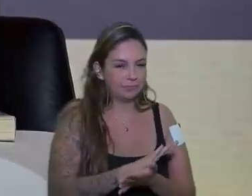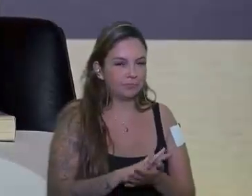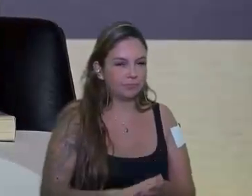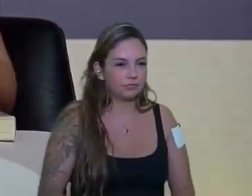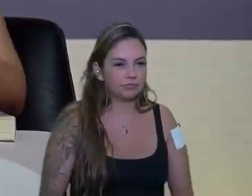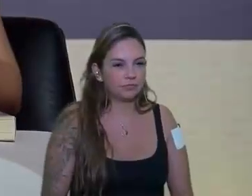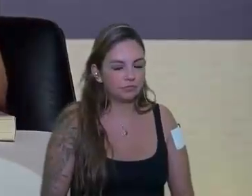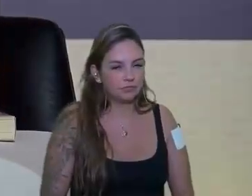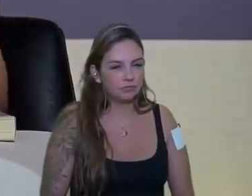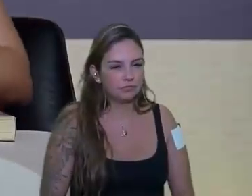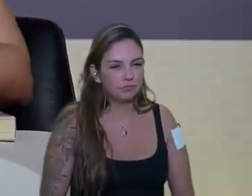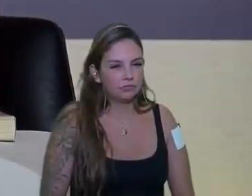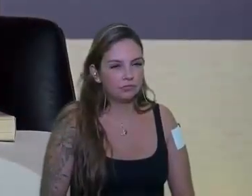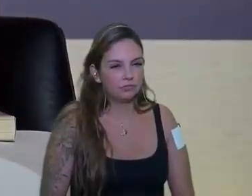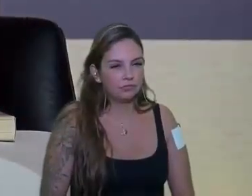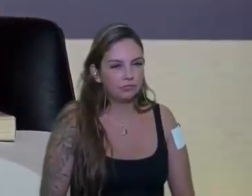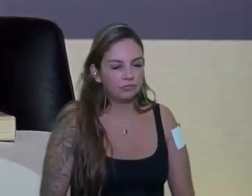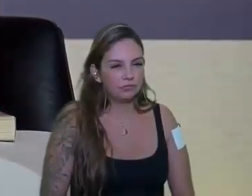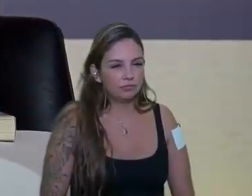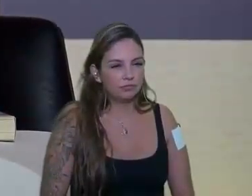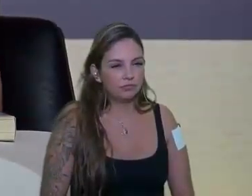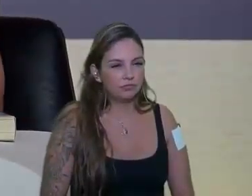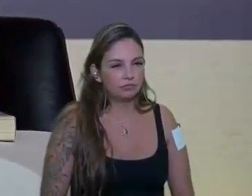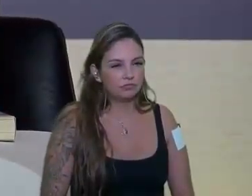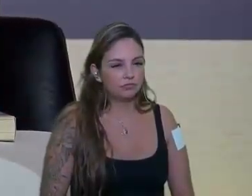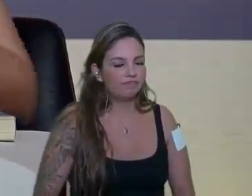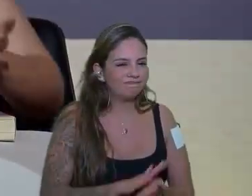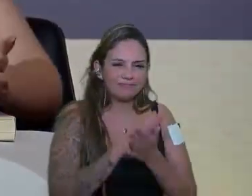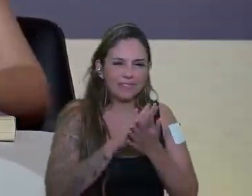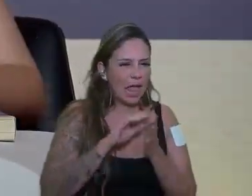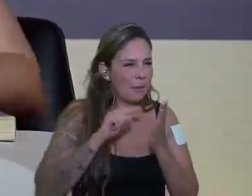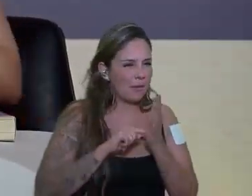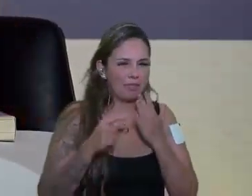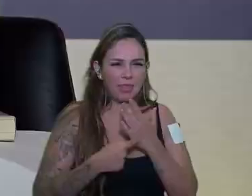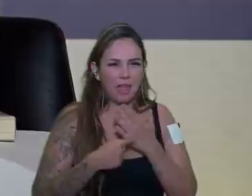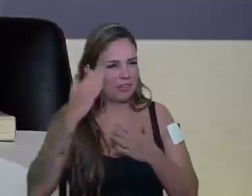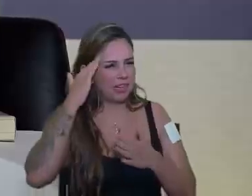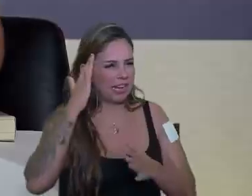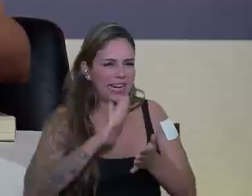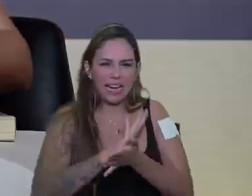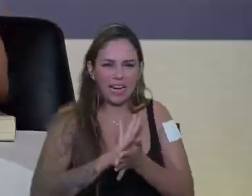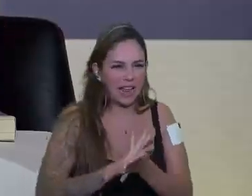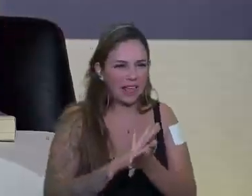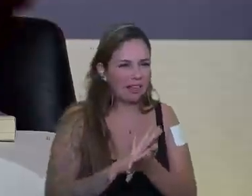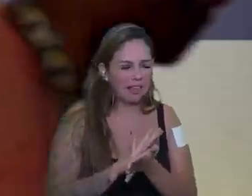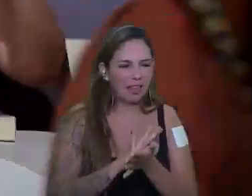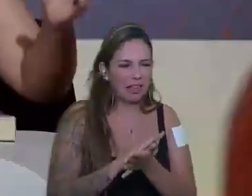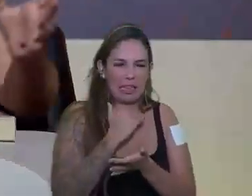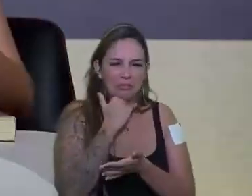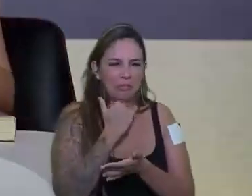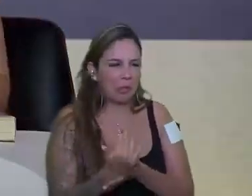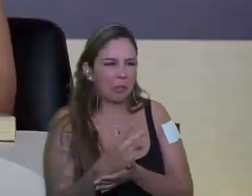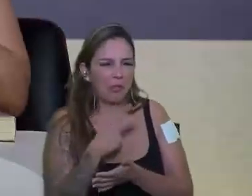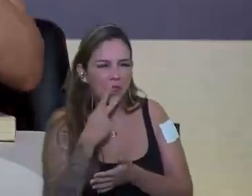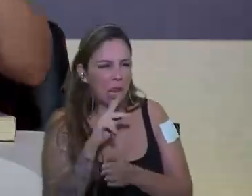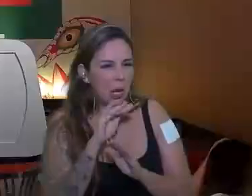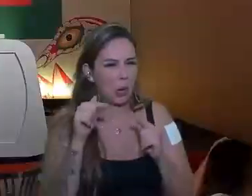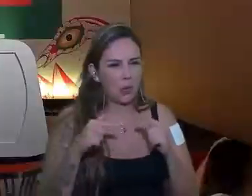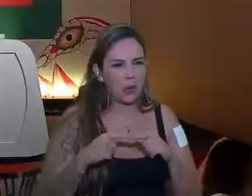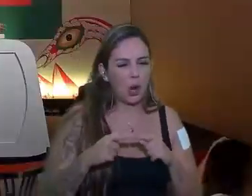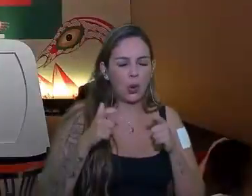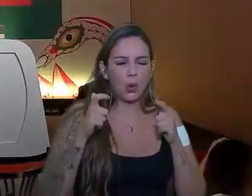assim, que é isso que esse cara está falando? Não faz sentido nenhum. Nenhuma metáfora faz sentido, nenhuma analogia,